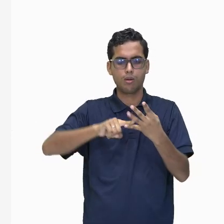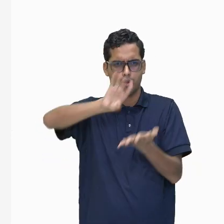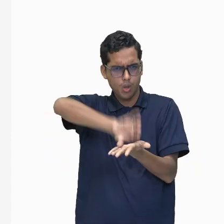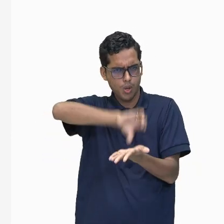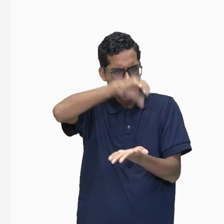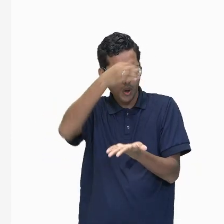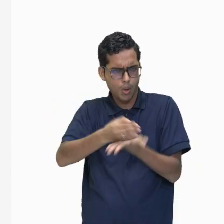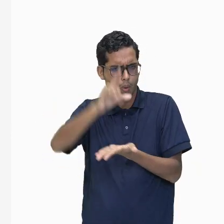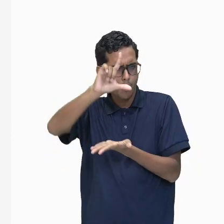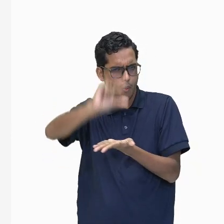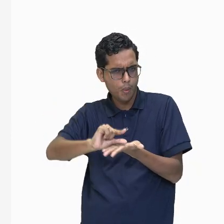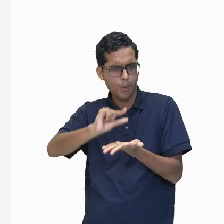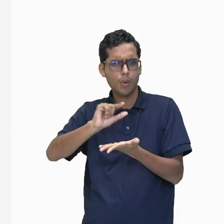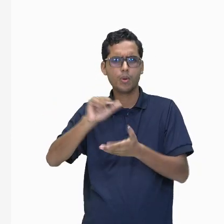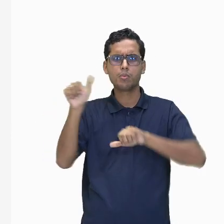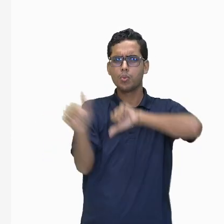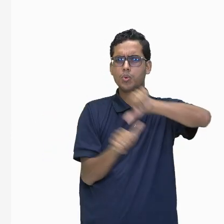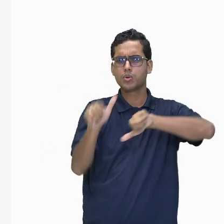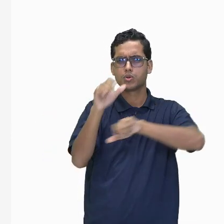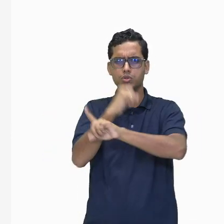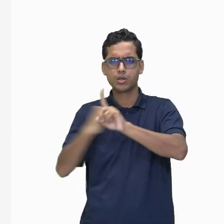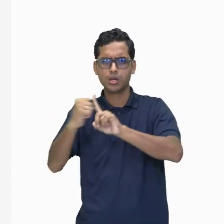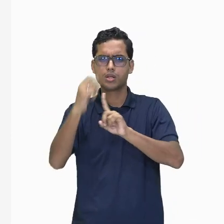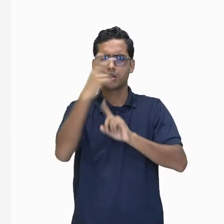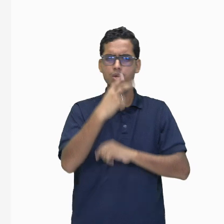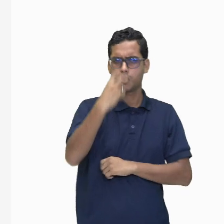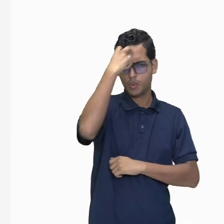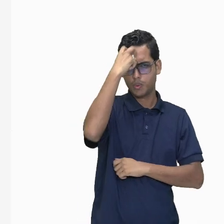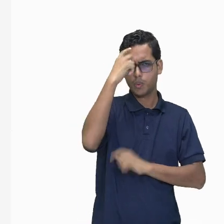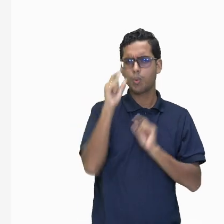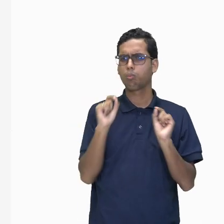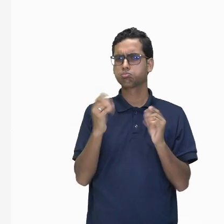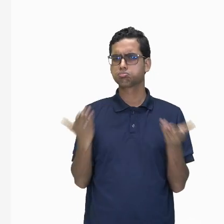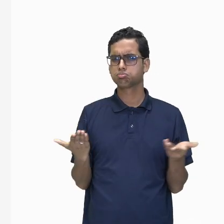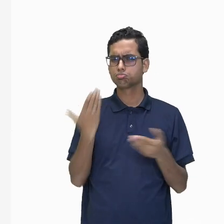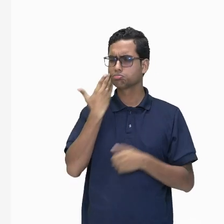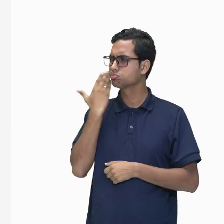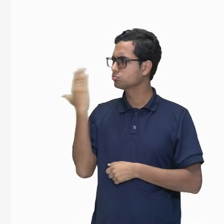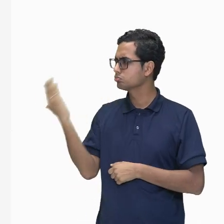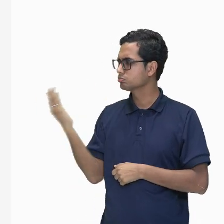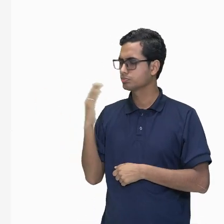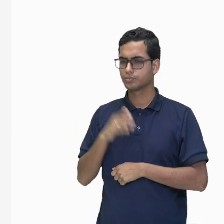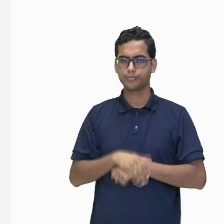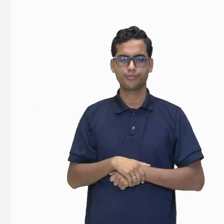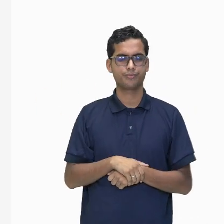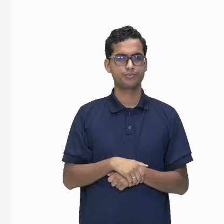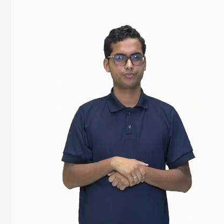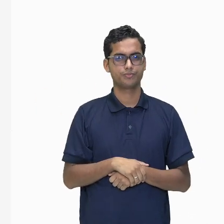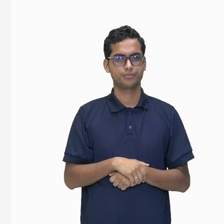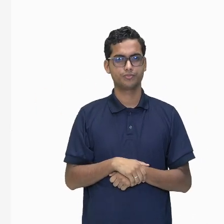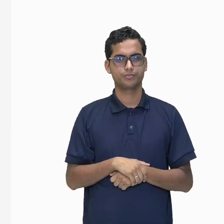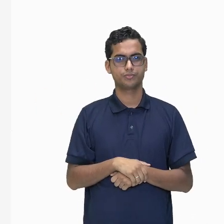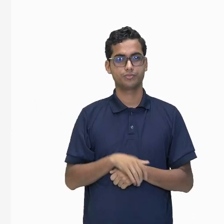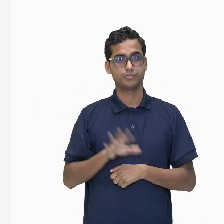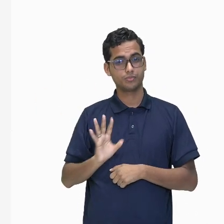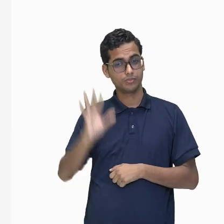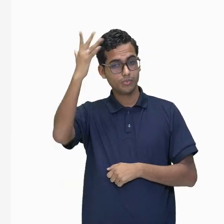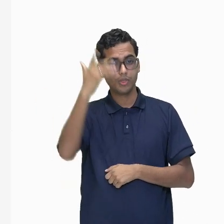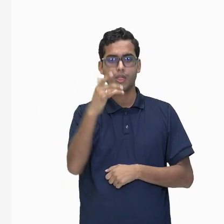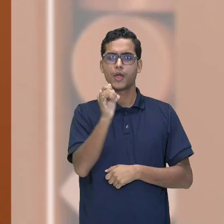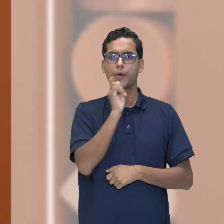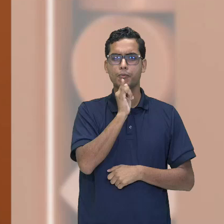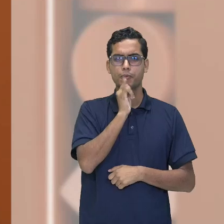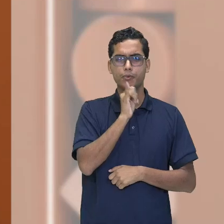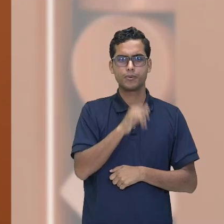sociedade e a cultura, o que isso pode ser, professor? Gente, esses eventos podem ser, por exemplo,